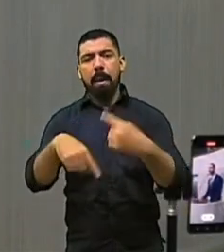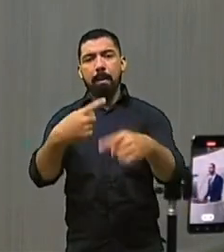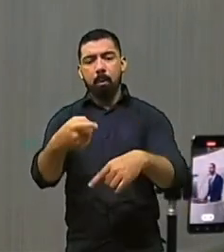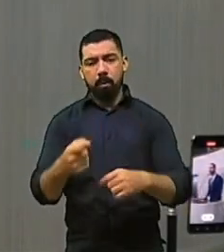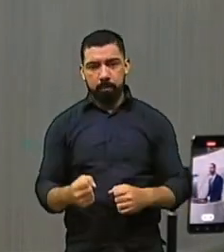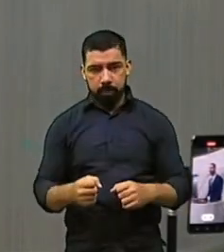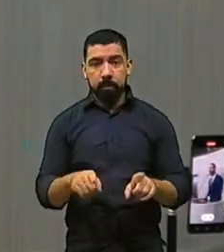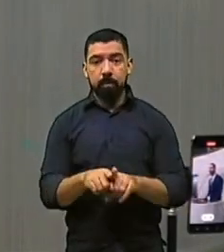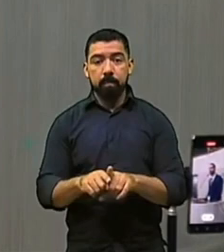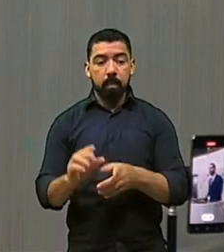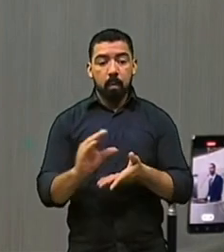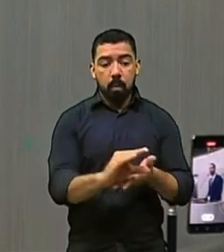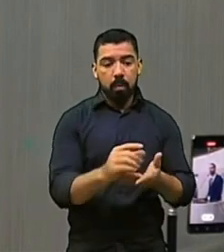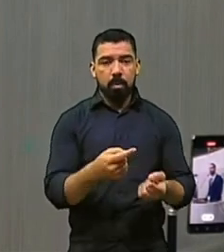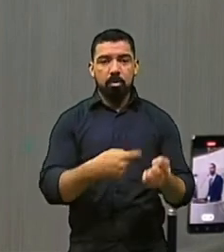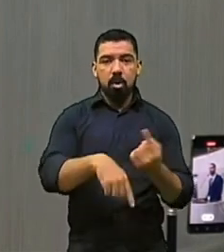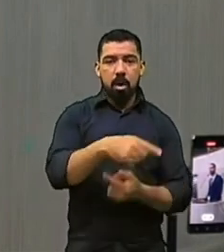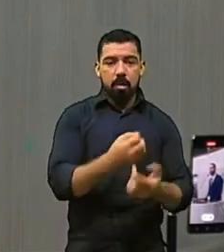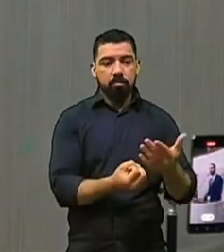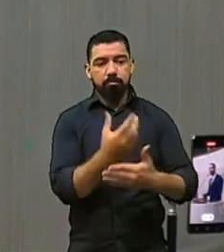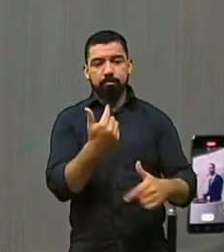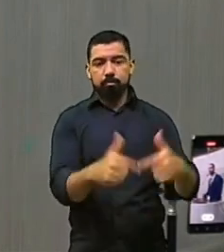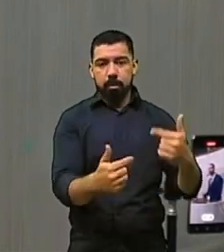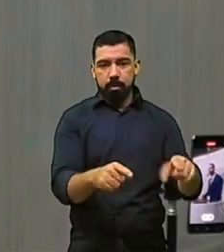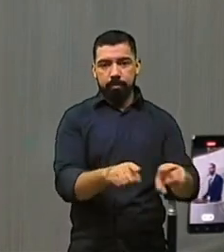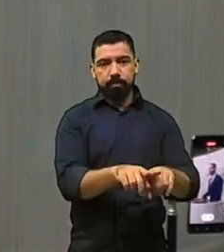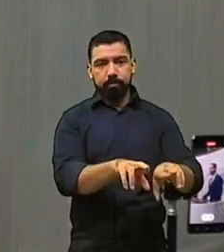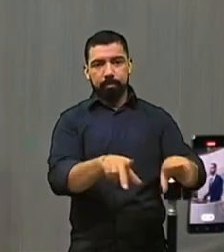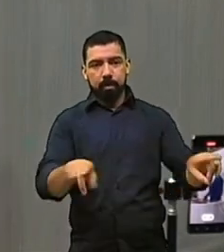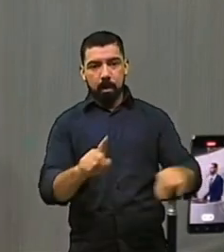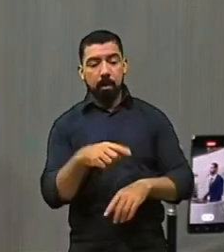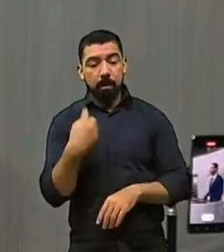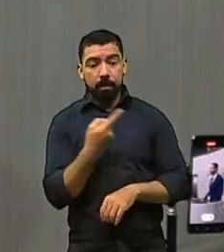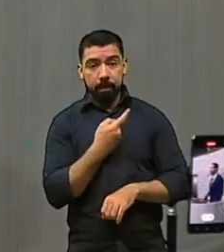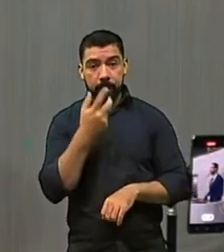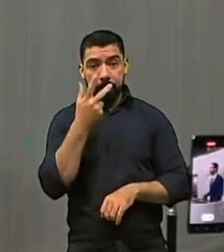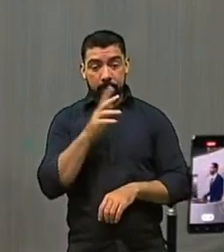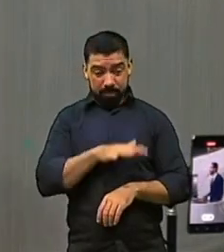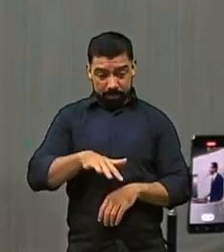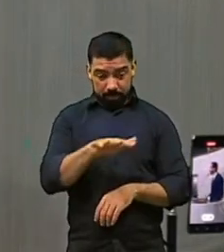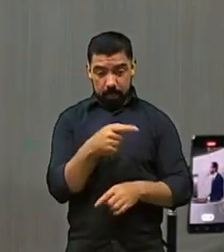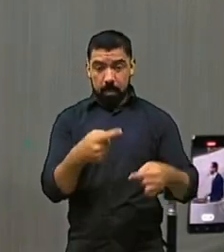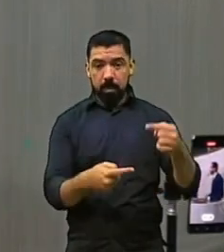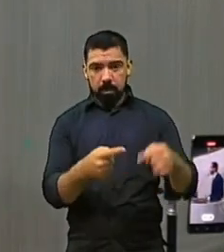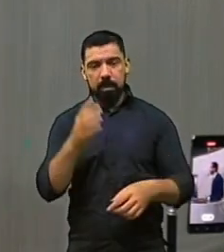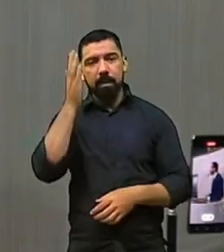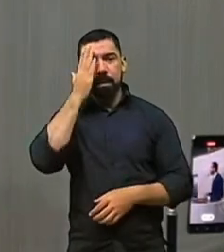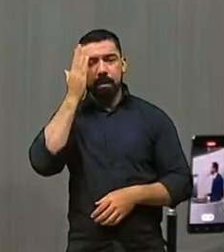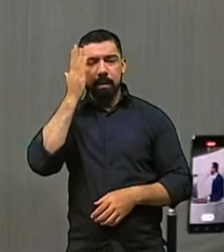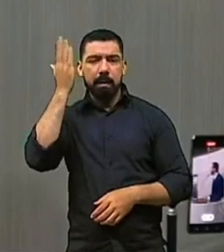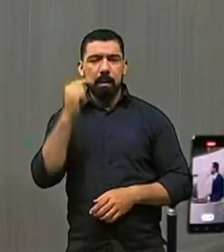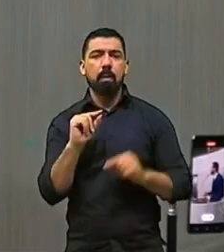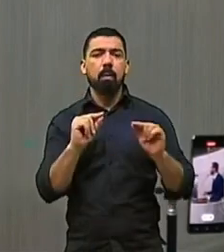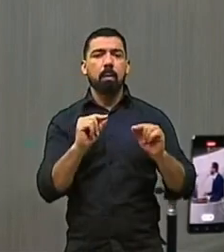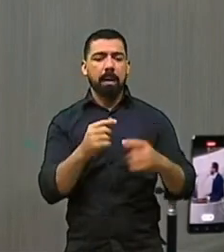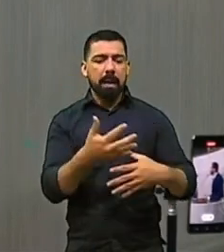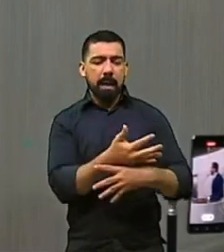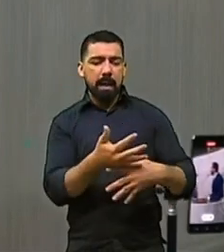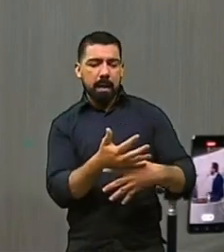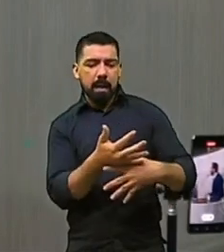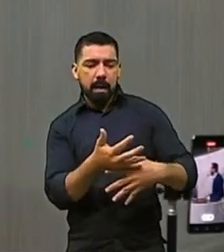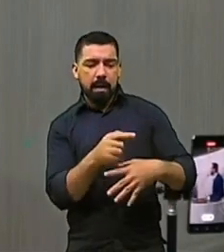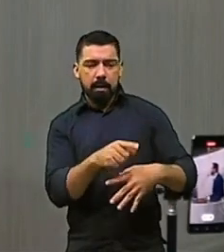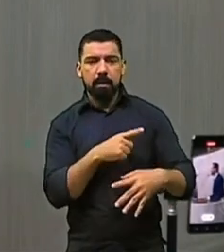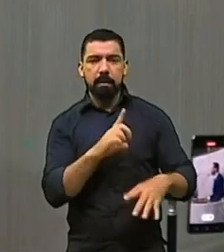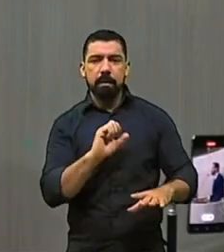portanto, a geração de emprego. Todos nós que somos do meio político sabemos o que é uma cidade com